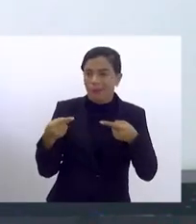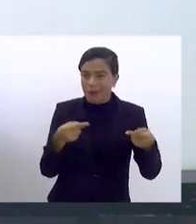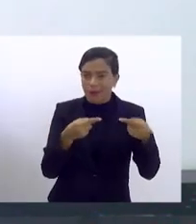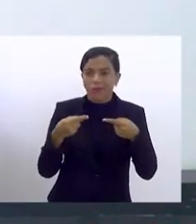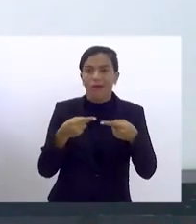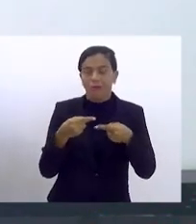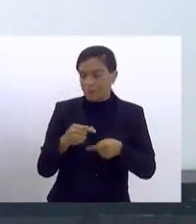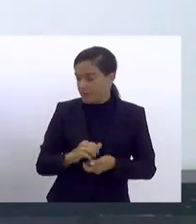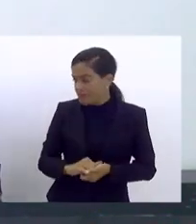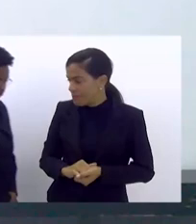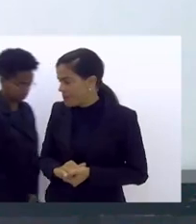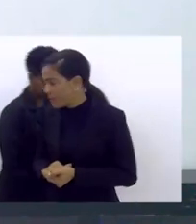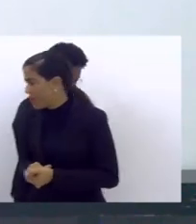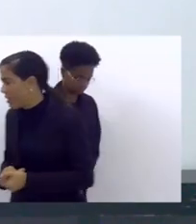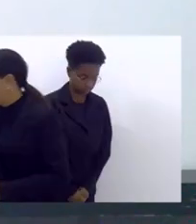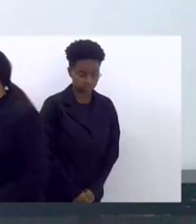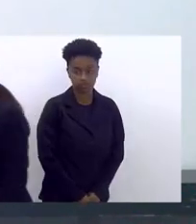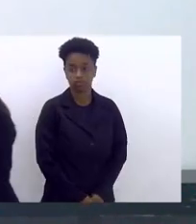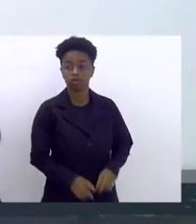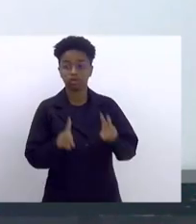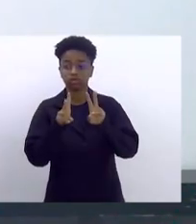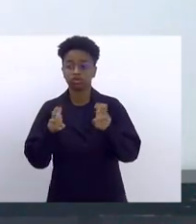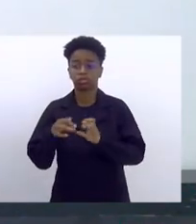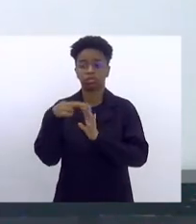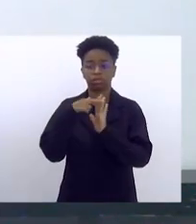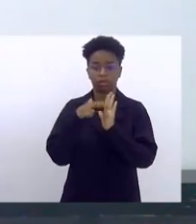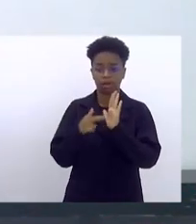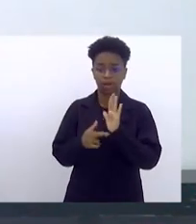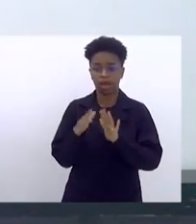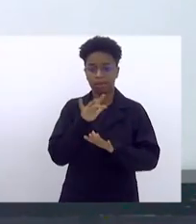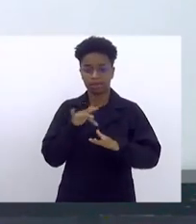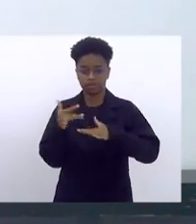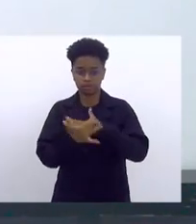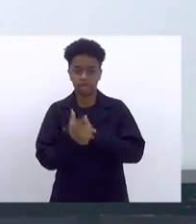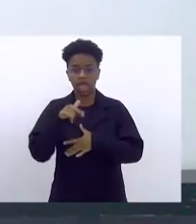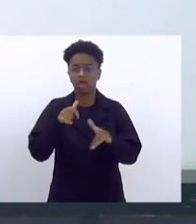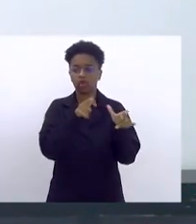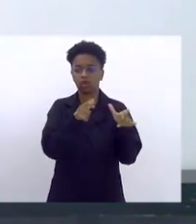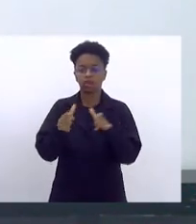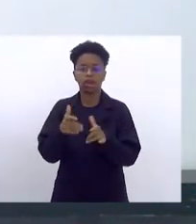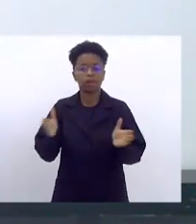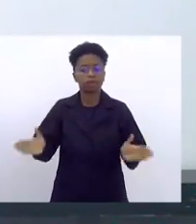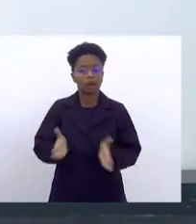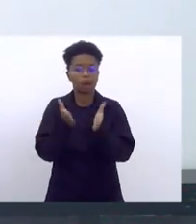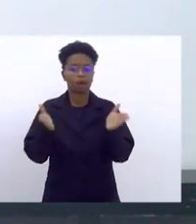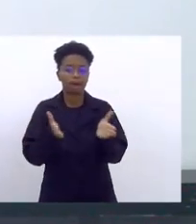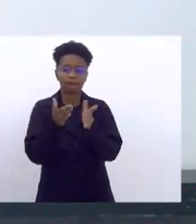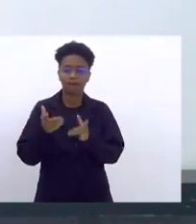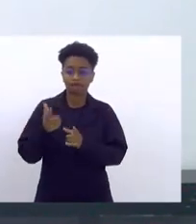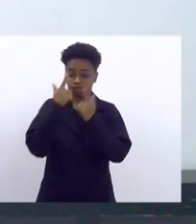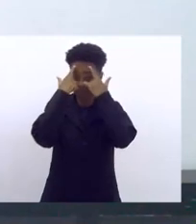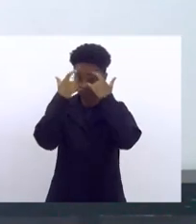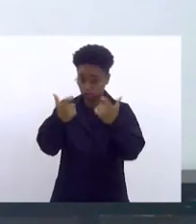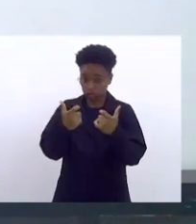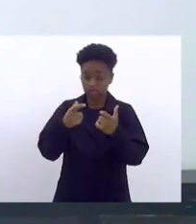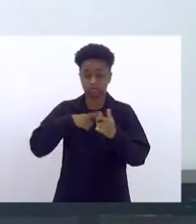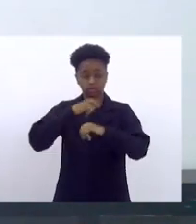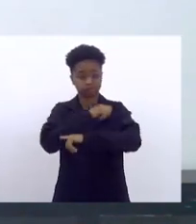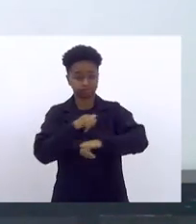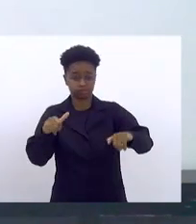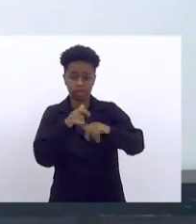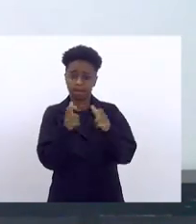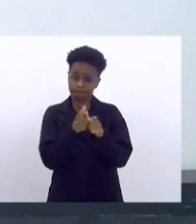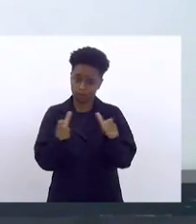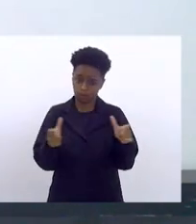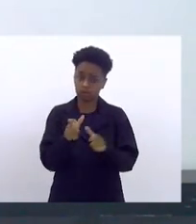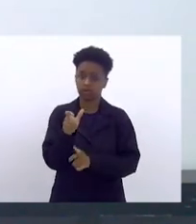regulamentação das mídias sociais que são os lugares de promoção da violência perpetrada por na sua